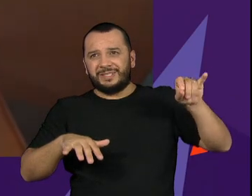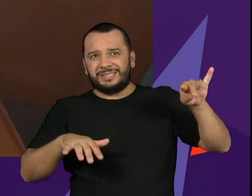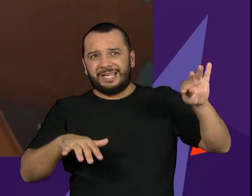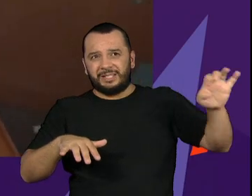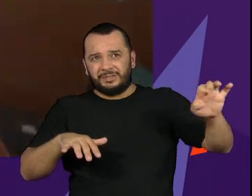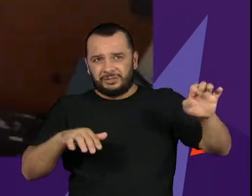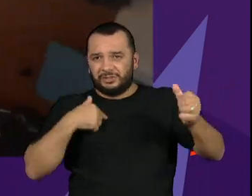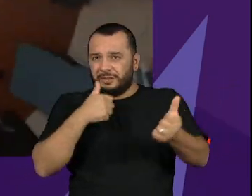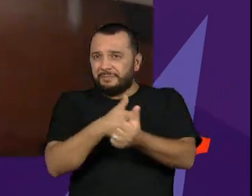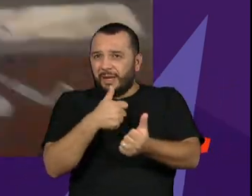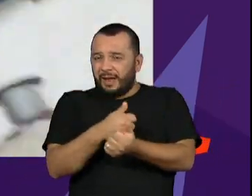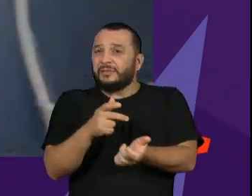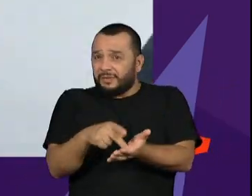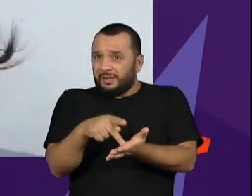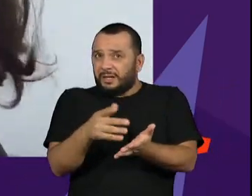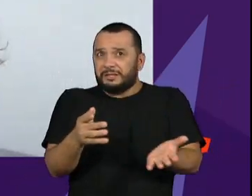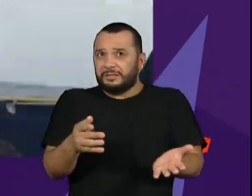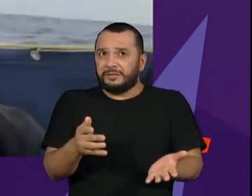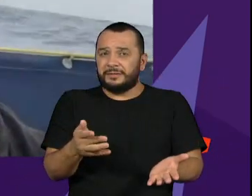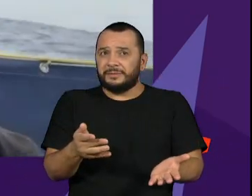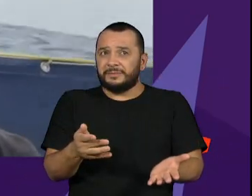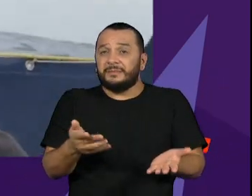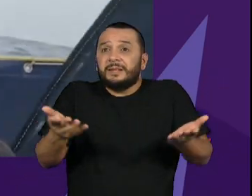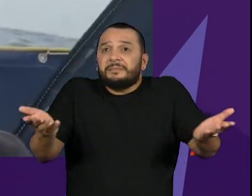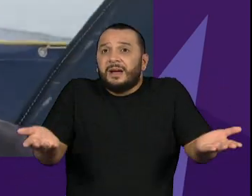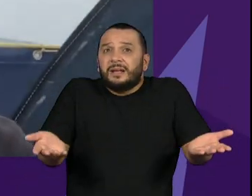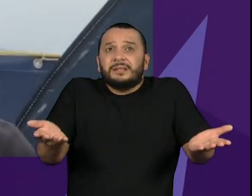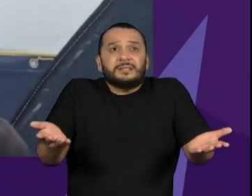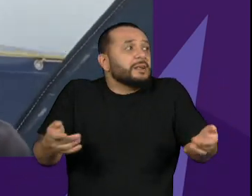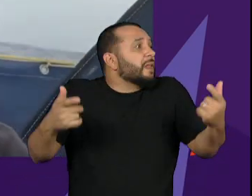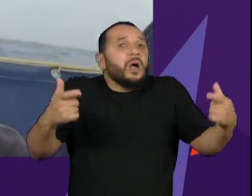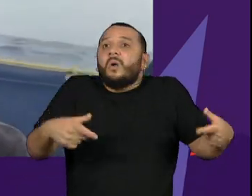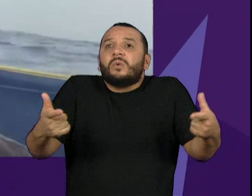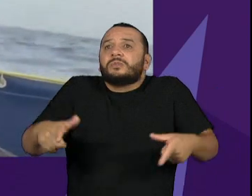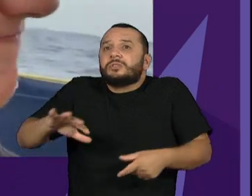aqui bem perto, né? Mas cadê a terra?